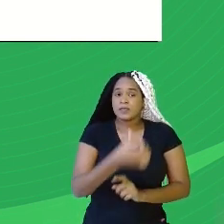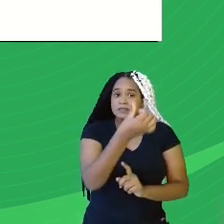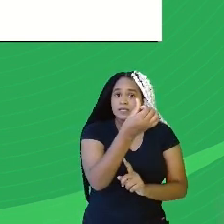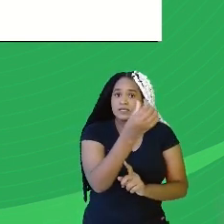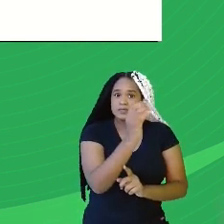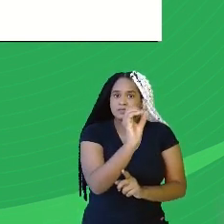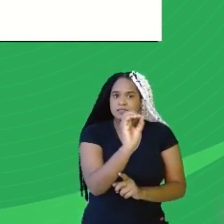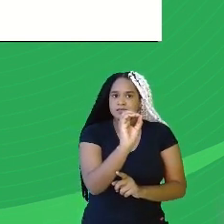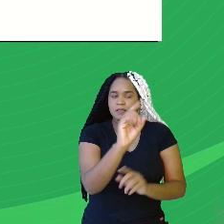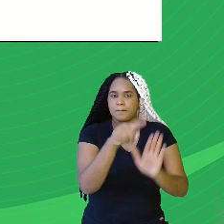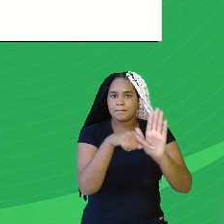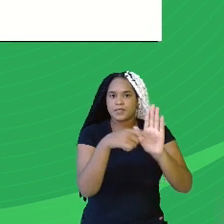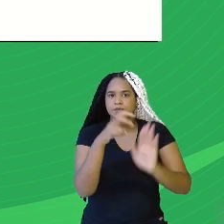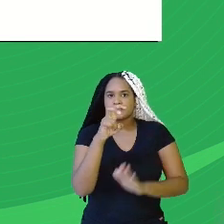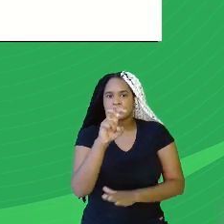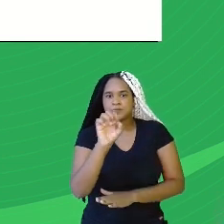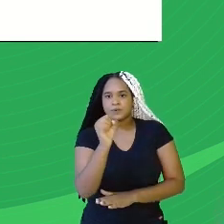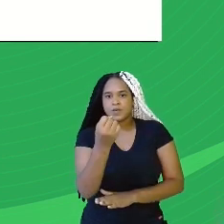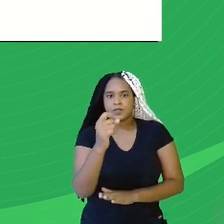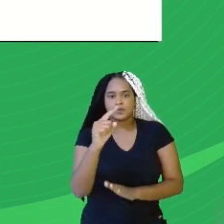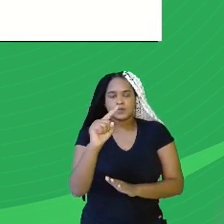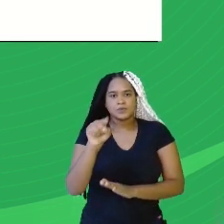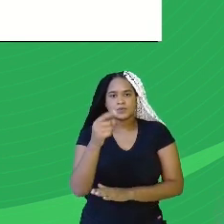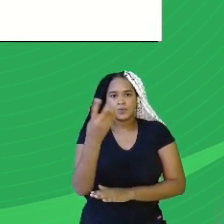R$60 menos 58,40.